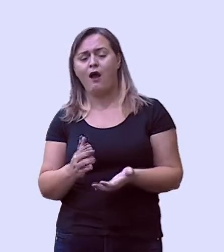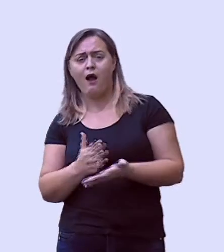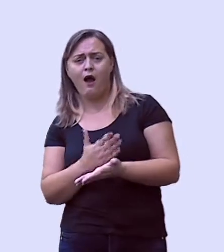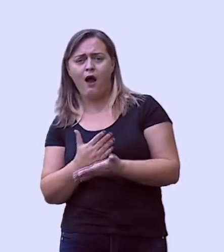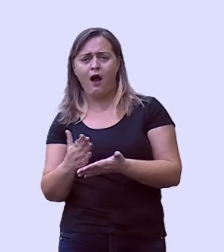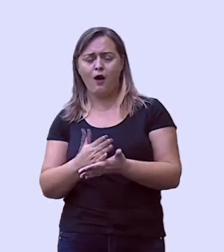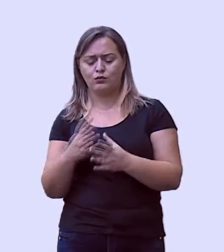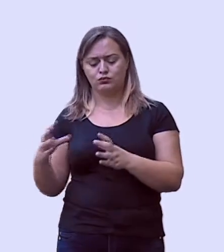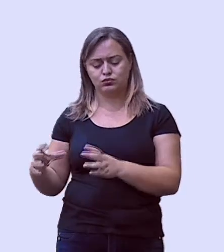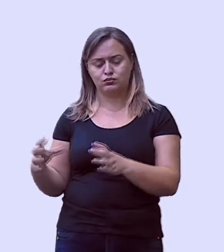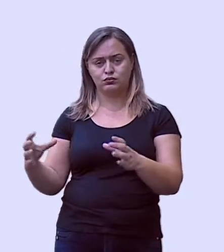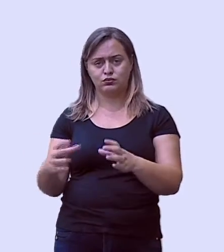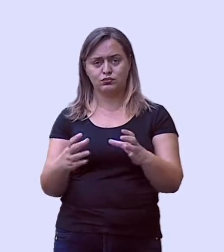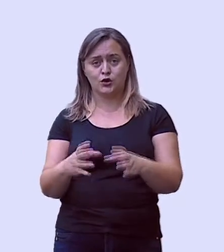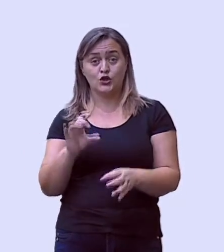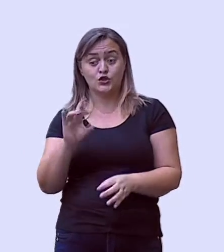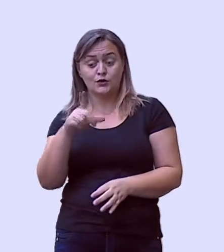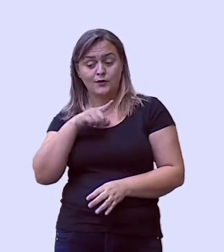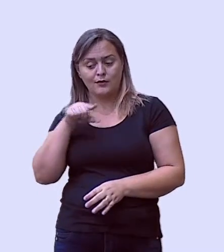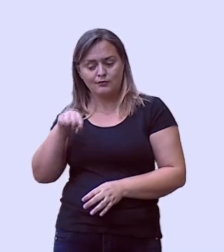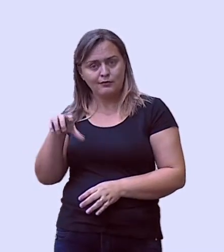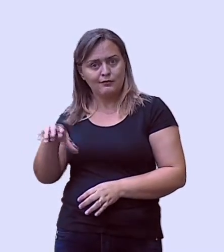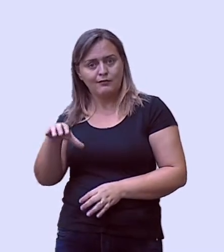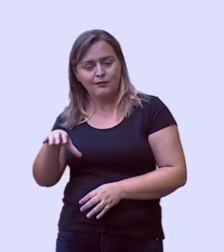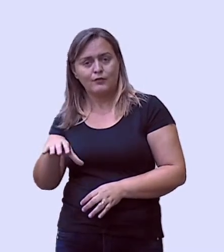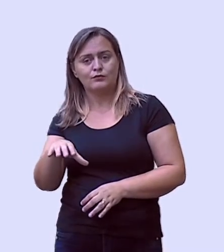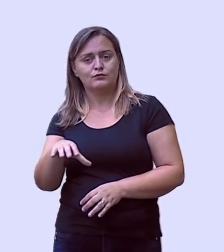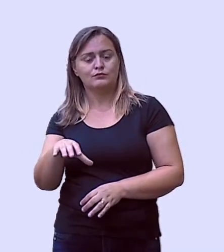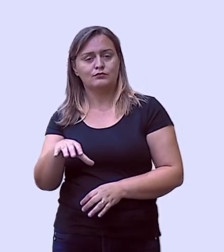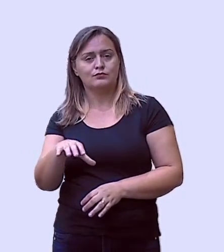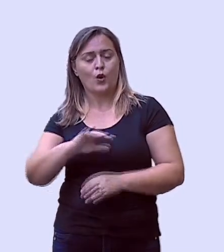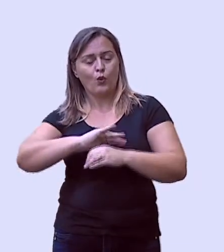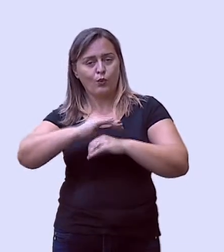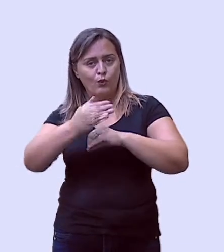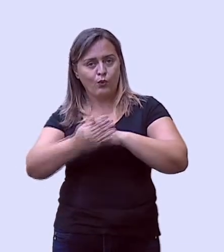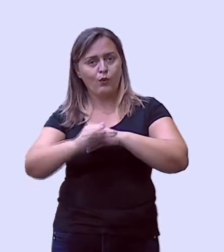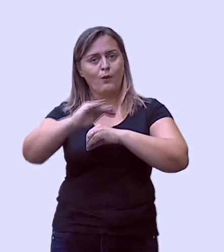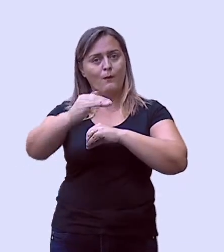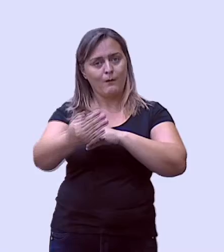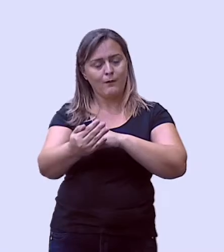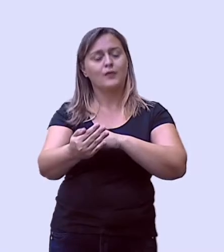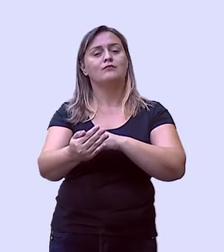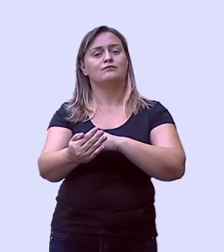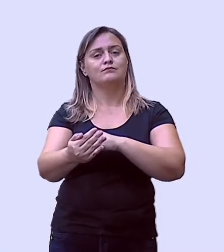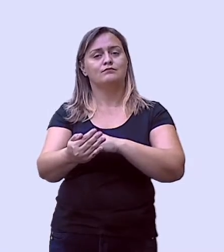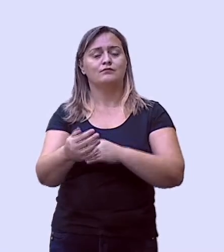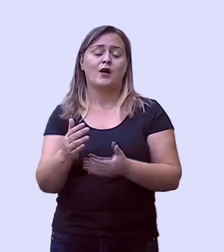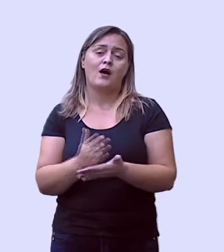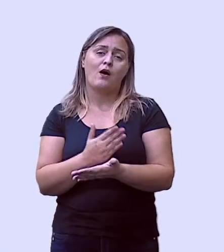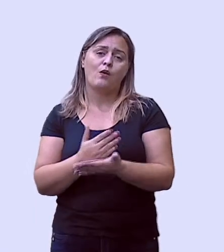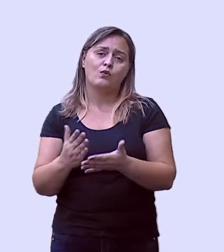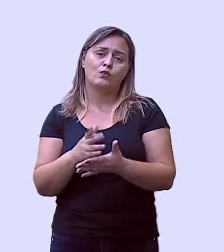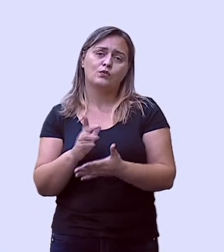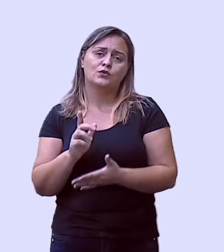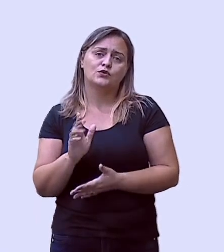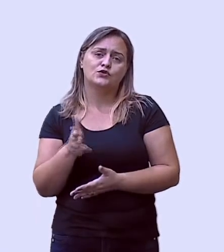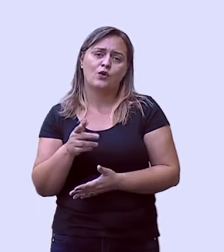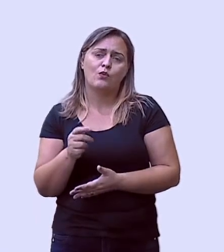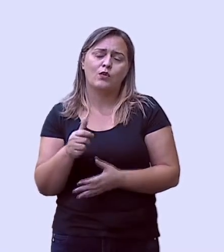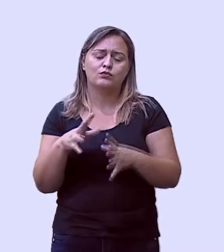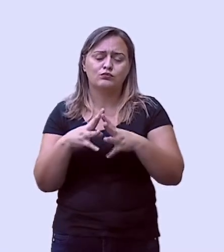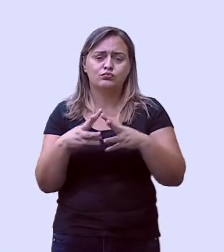ali naquela região. E também em algumas que estão extintas, como a garça,